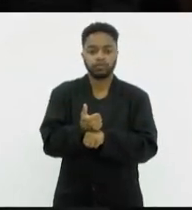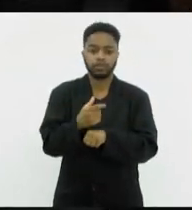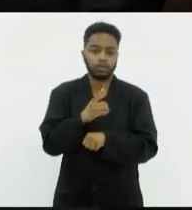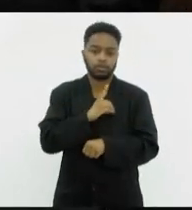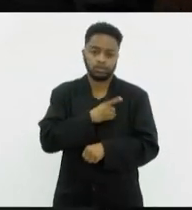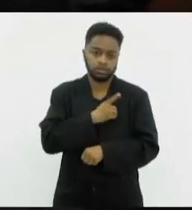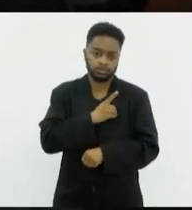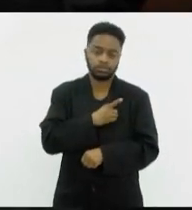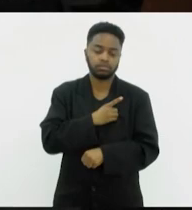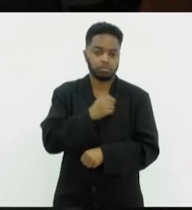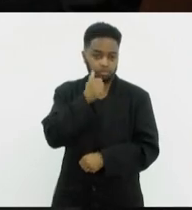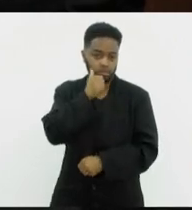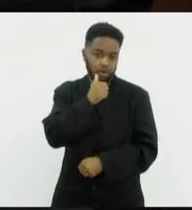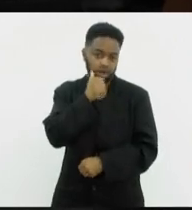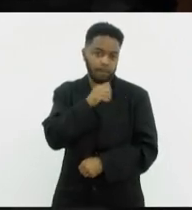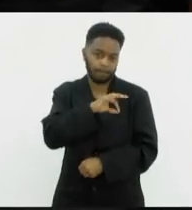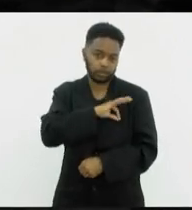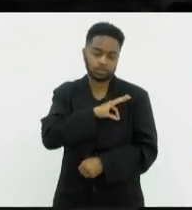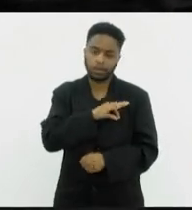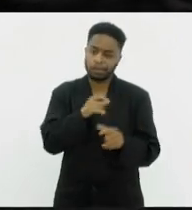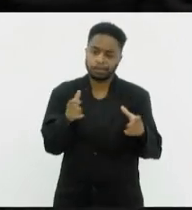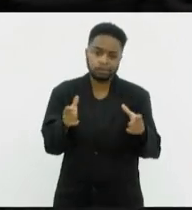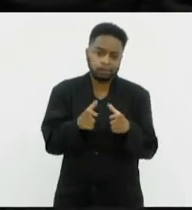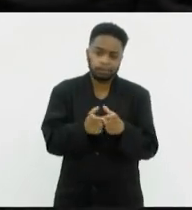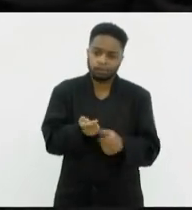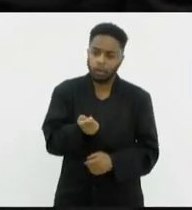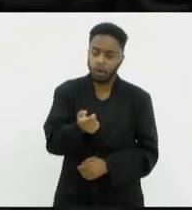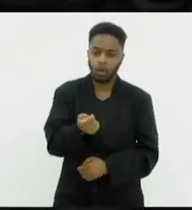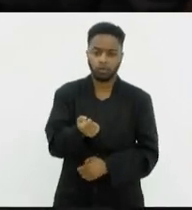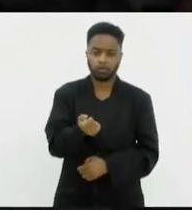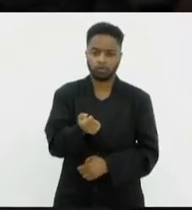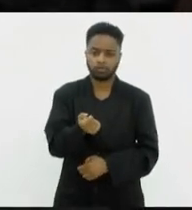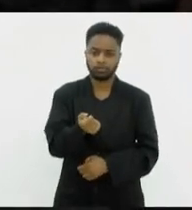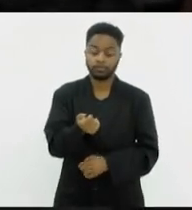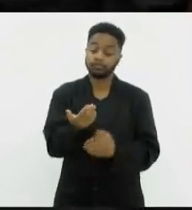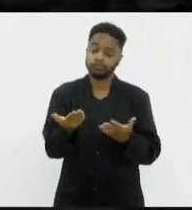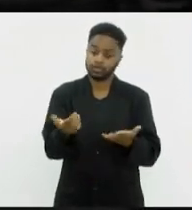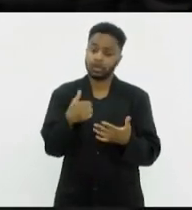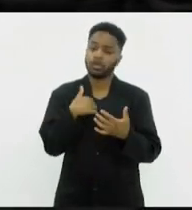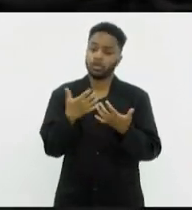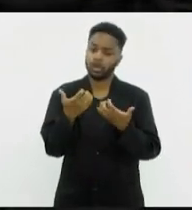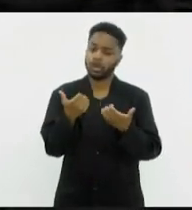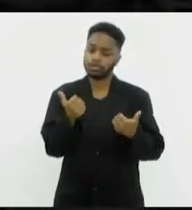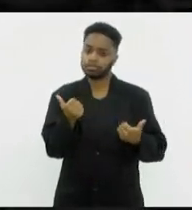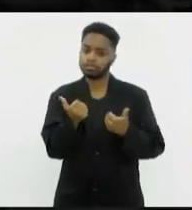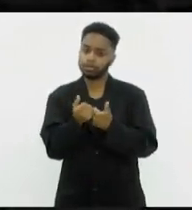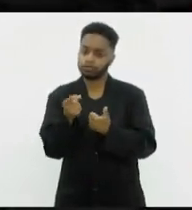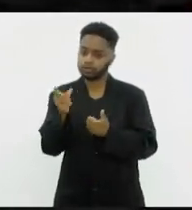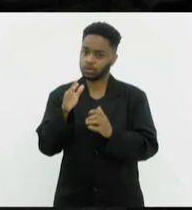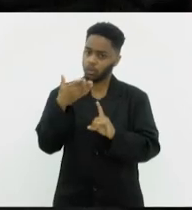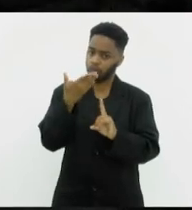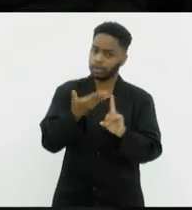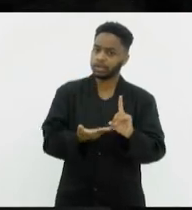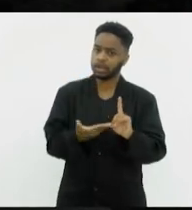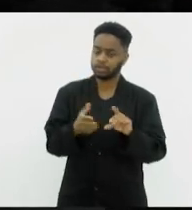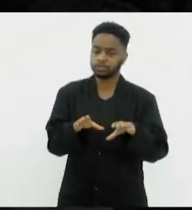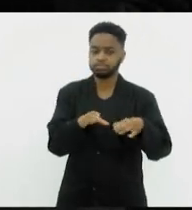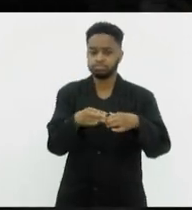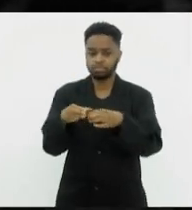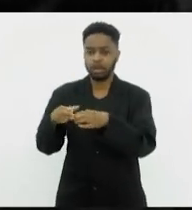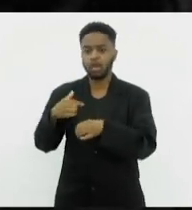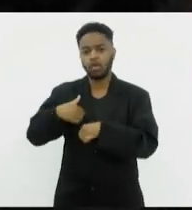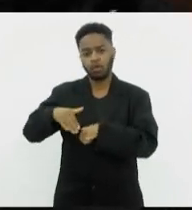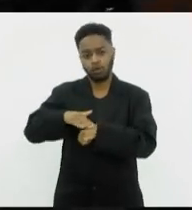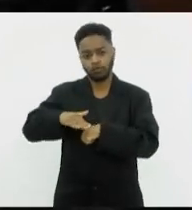delegados e delegadas e policiais, um número muito pequeno. Então, eu queria me associar a essa homenagem. Já conversei